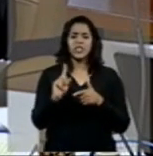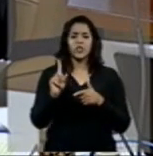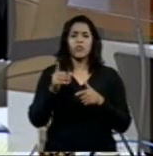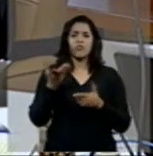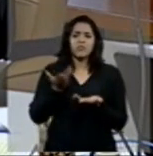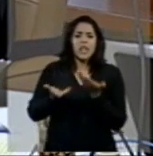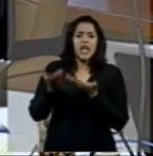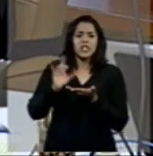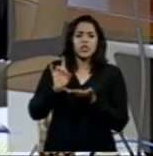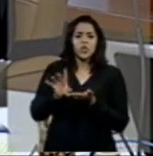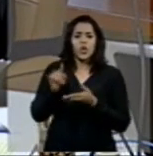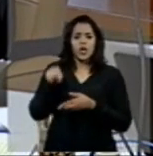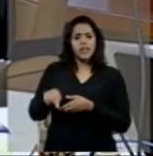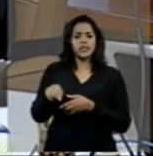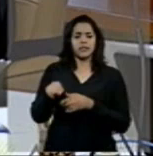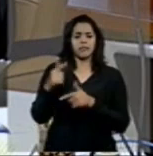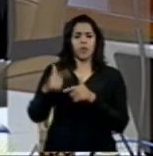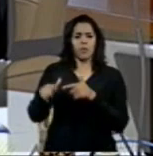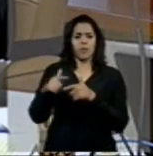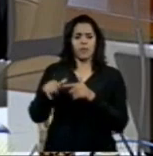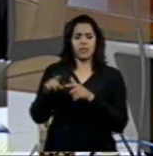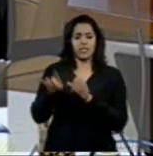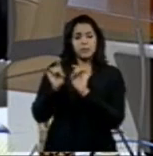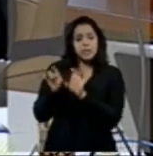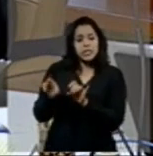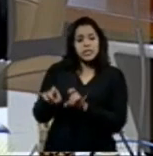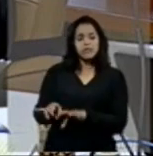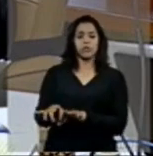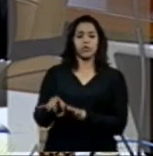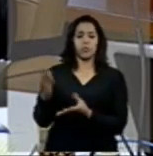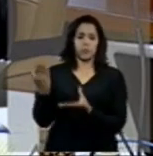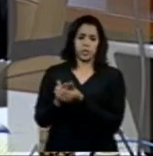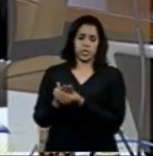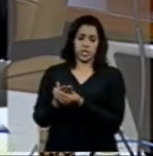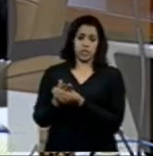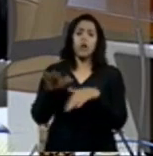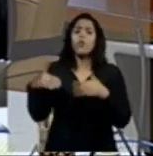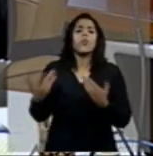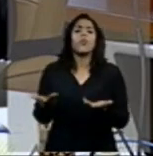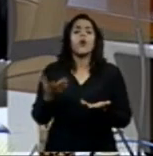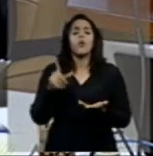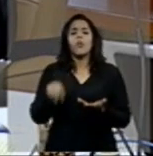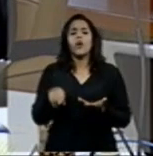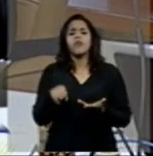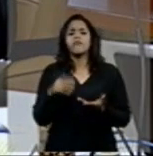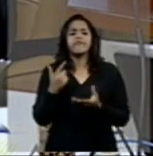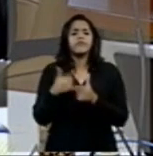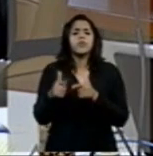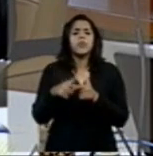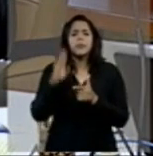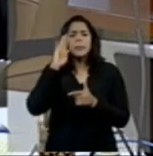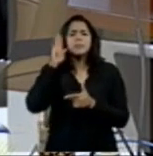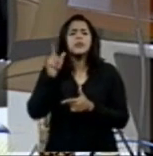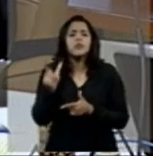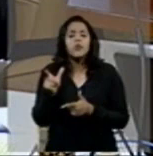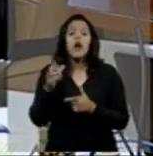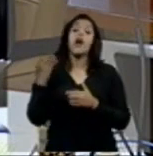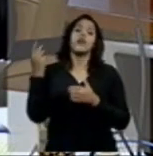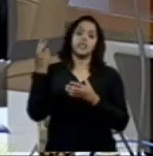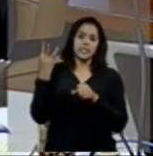trata da situação específica dos autos. Qual é a situação específica dos autos?